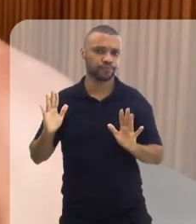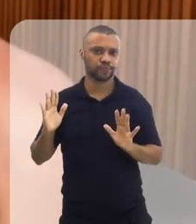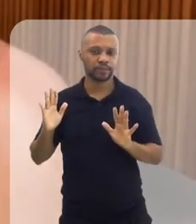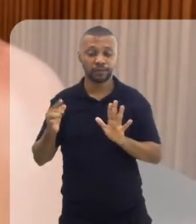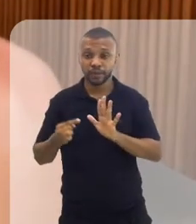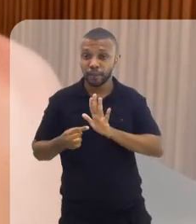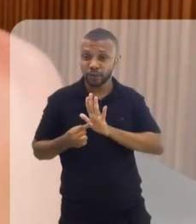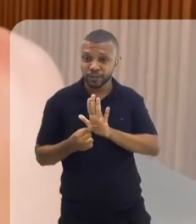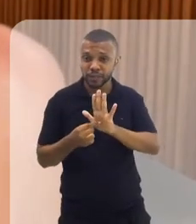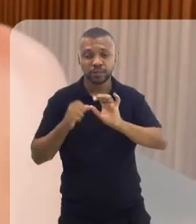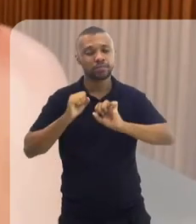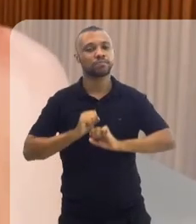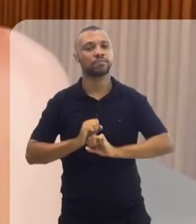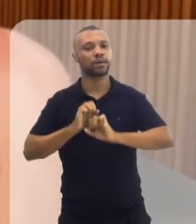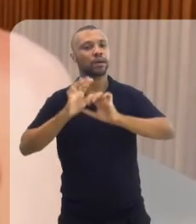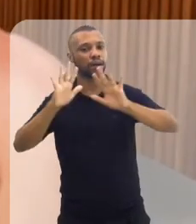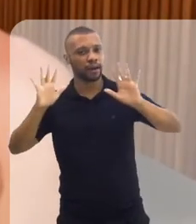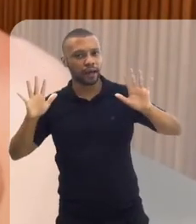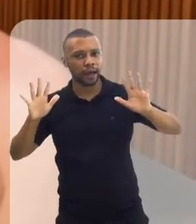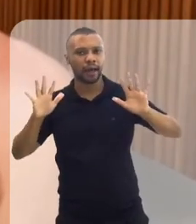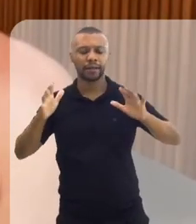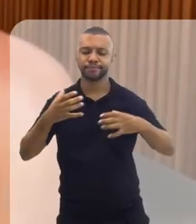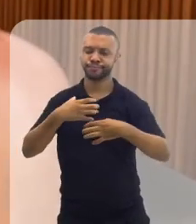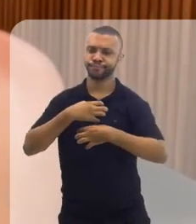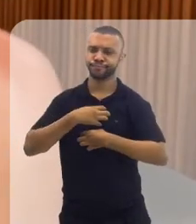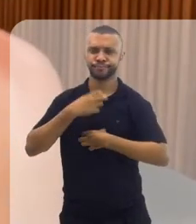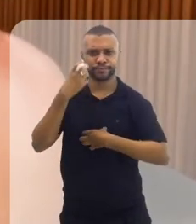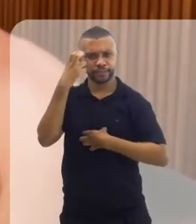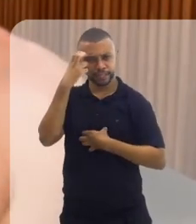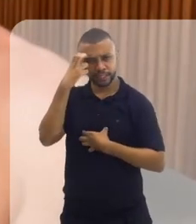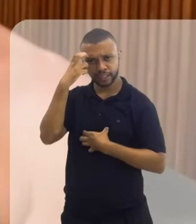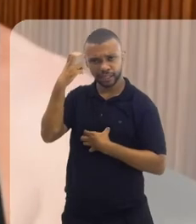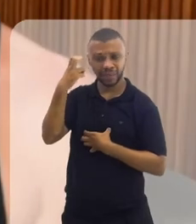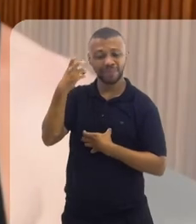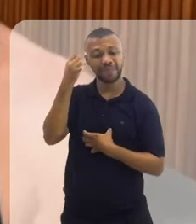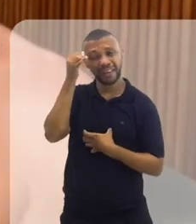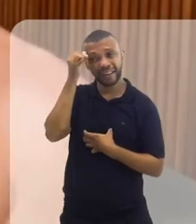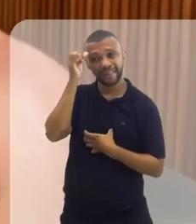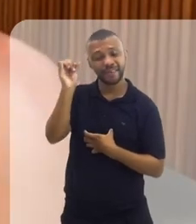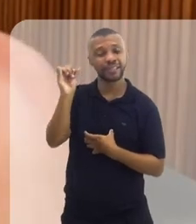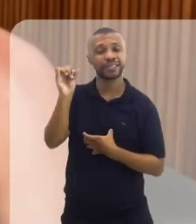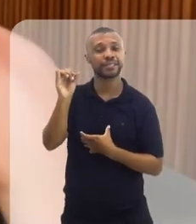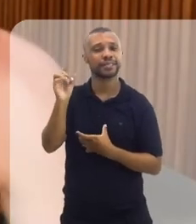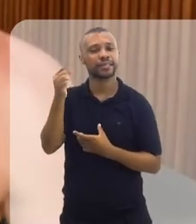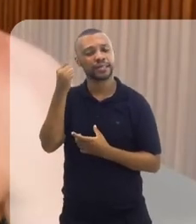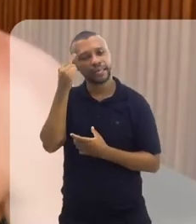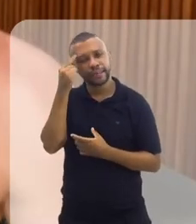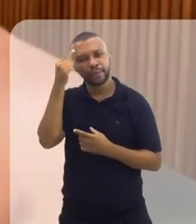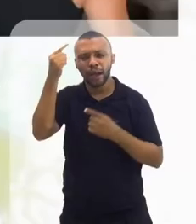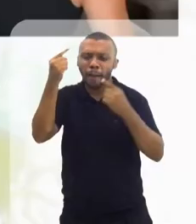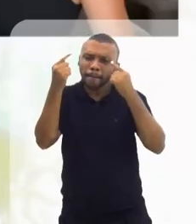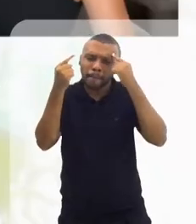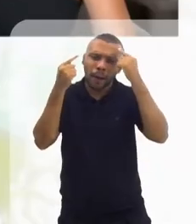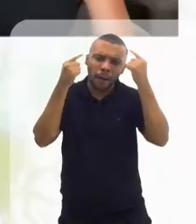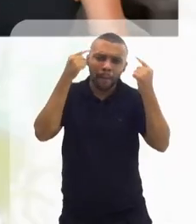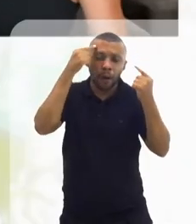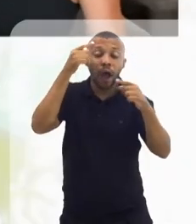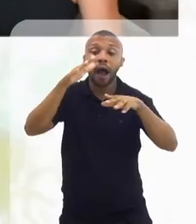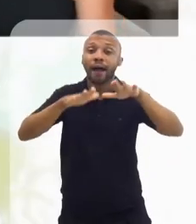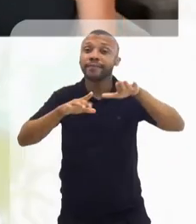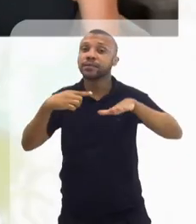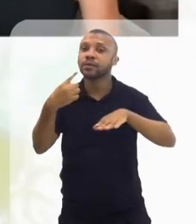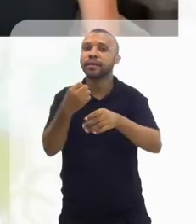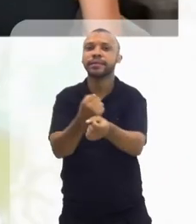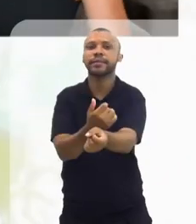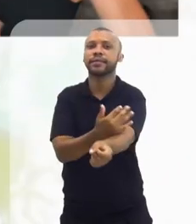isso de uma forma bastante clara, bastante inteligente, para que não crie, muitas vezes,